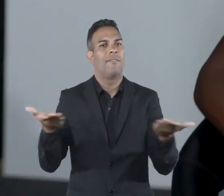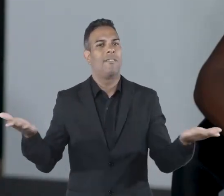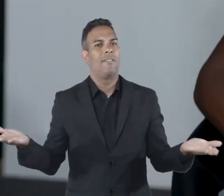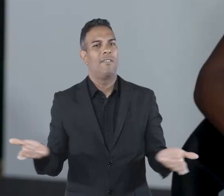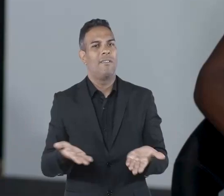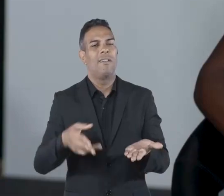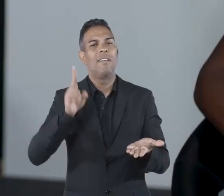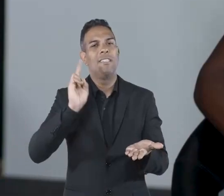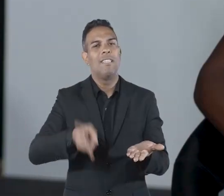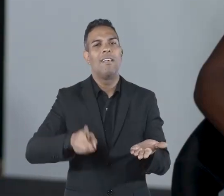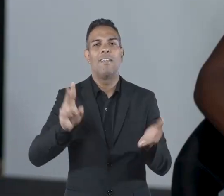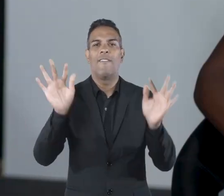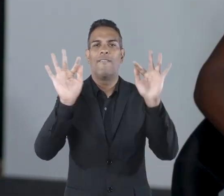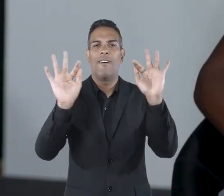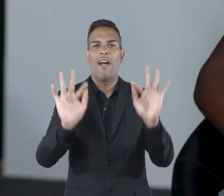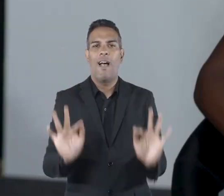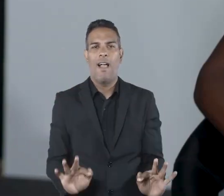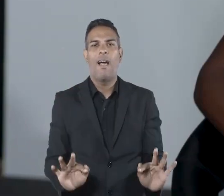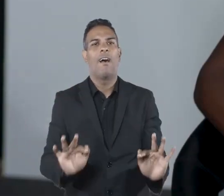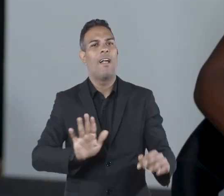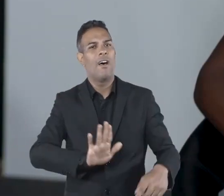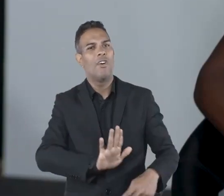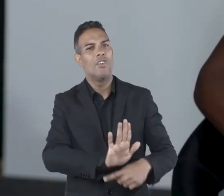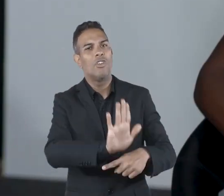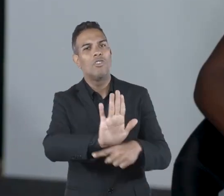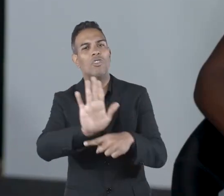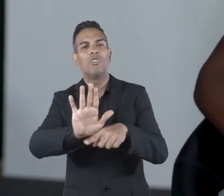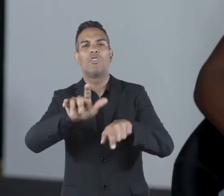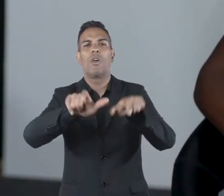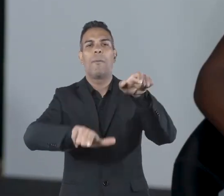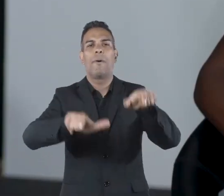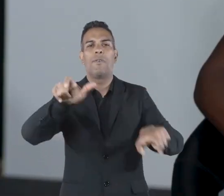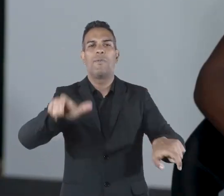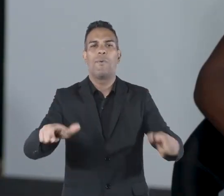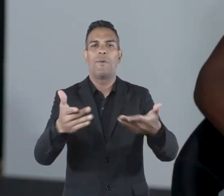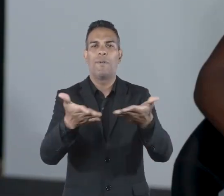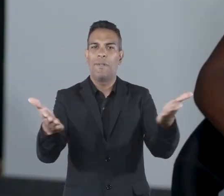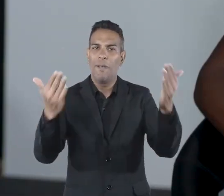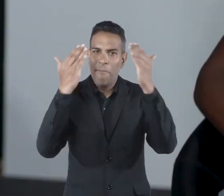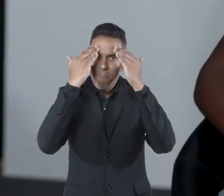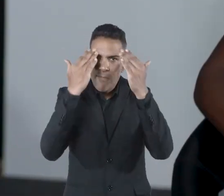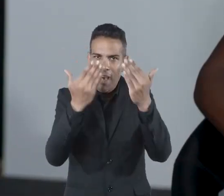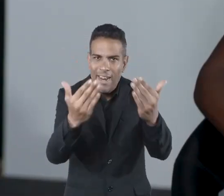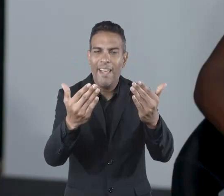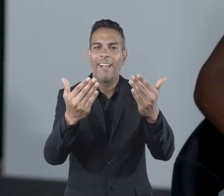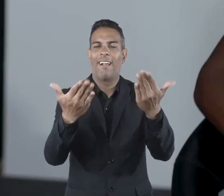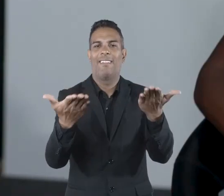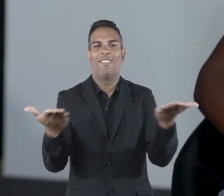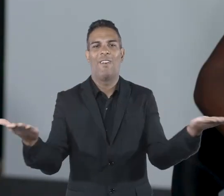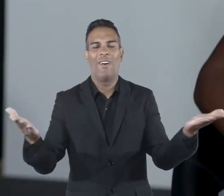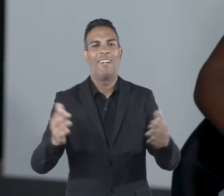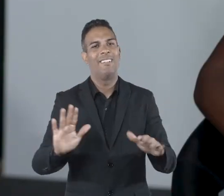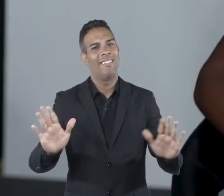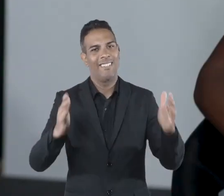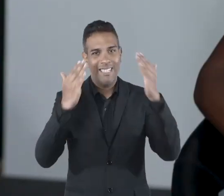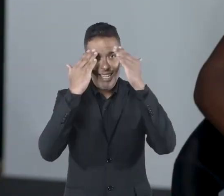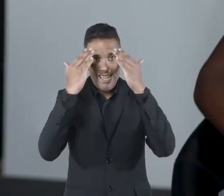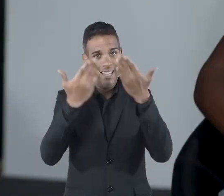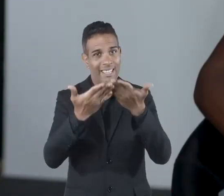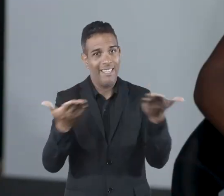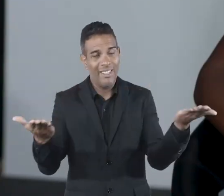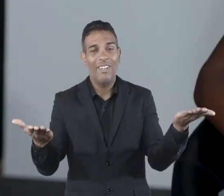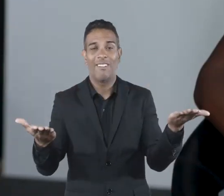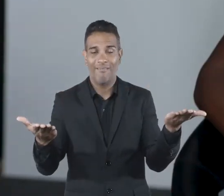trabalho de a união faz a força, porque o nosso objetivo é ser feliz e auxiliar que as pessoas sejam